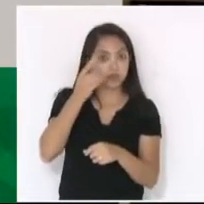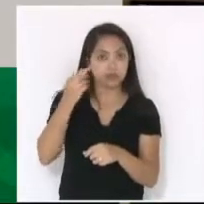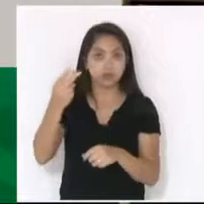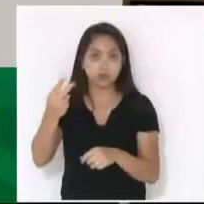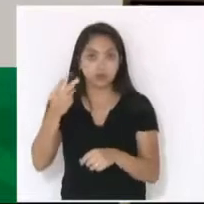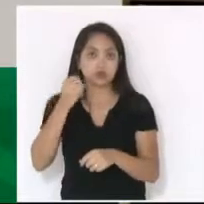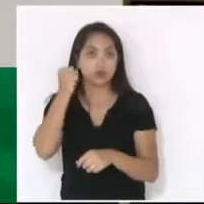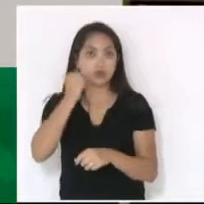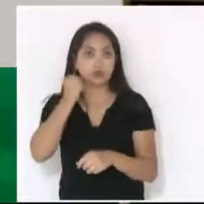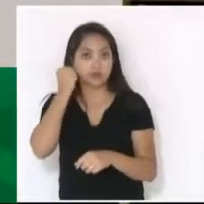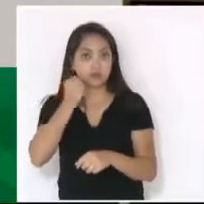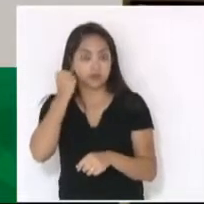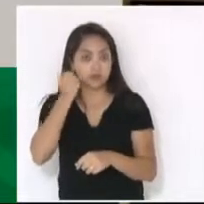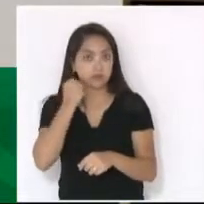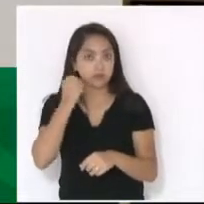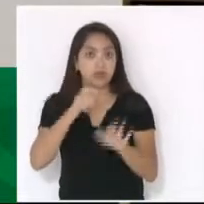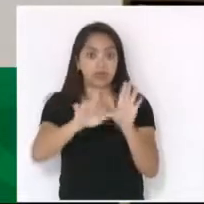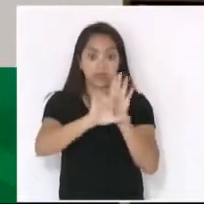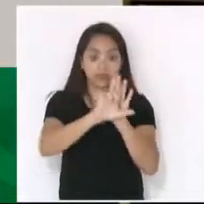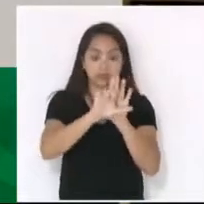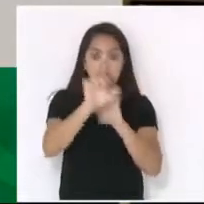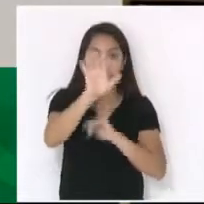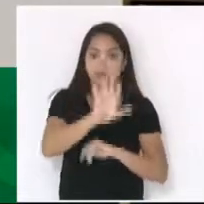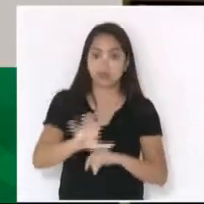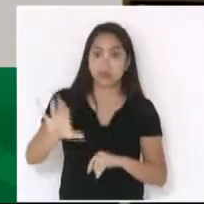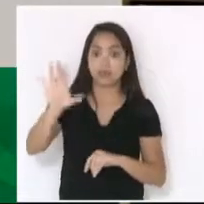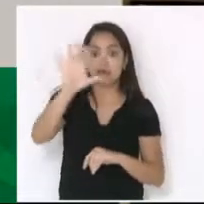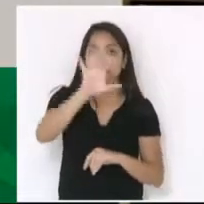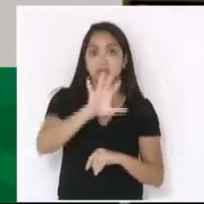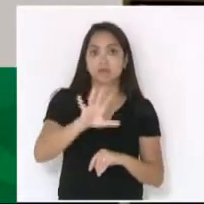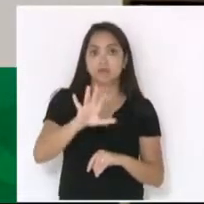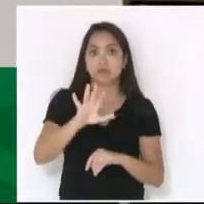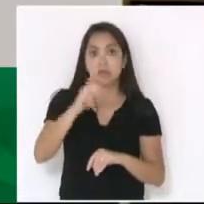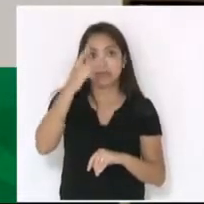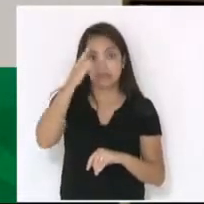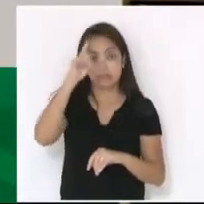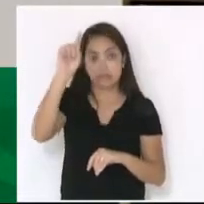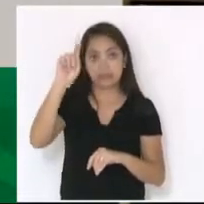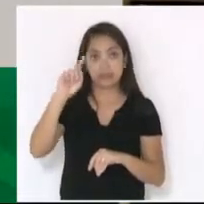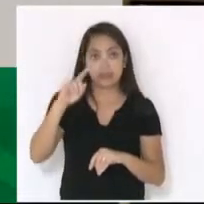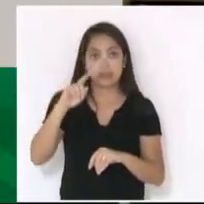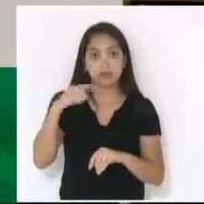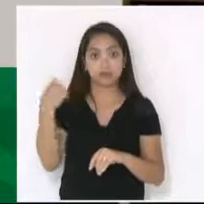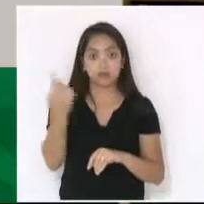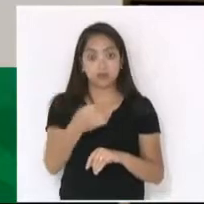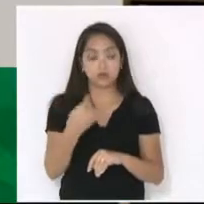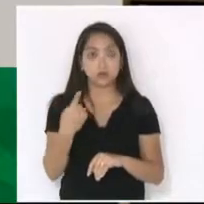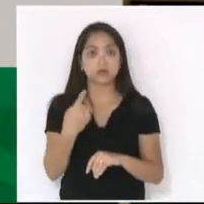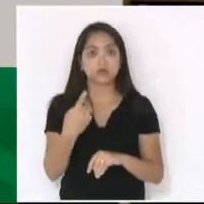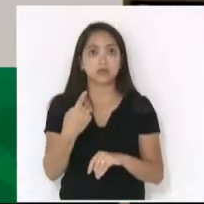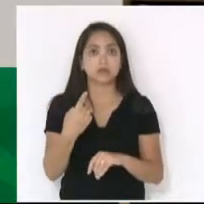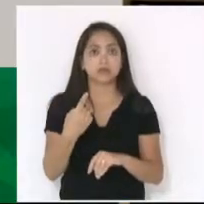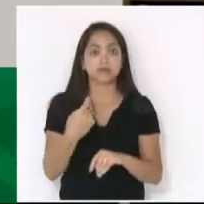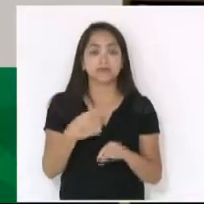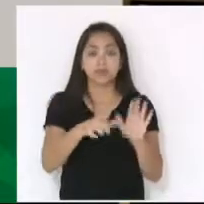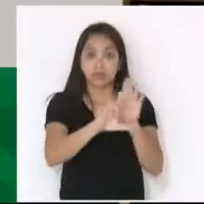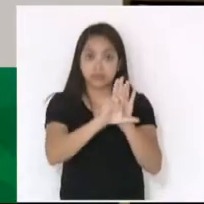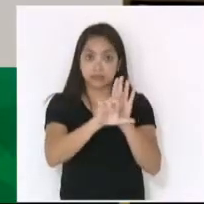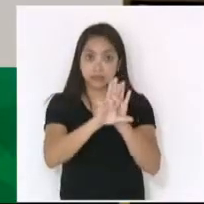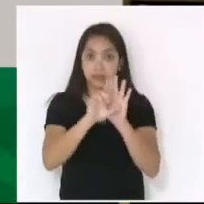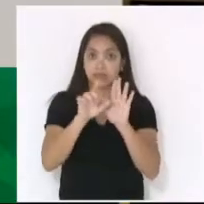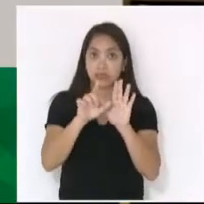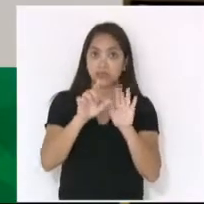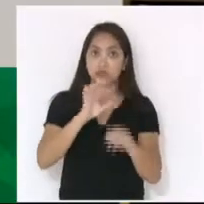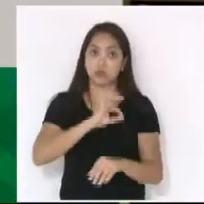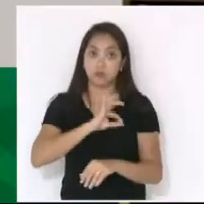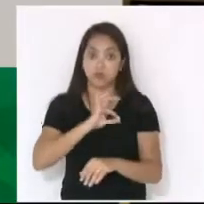as leis para que apresente a nível Nacional leis que ideia nosso uma dessa ela é 10 o